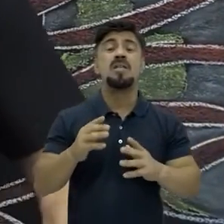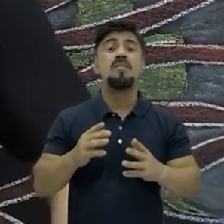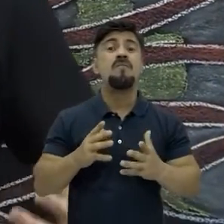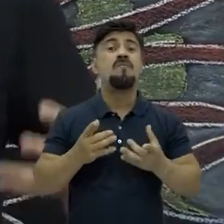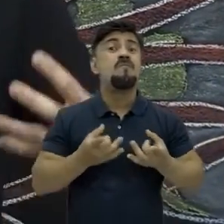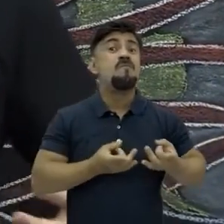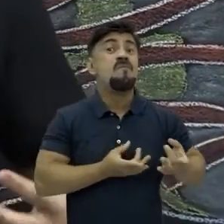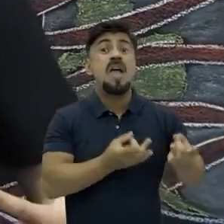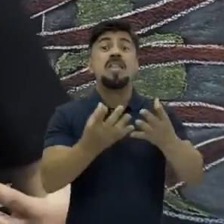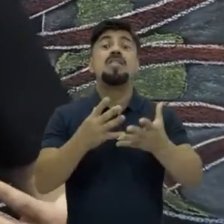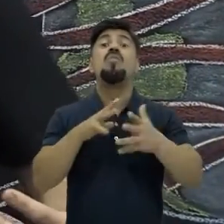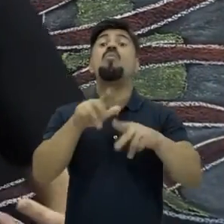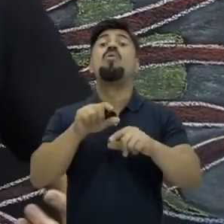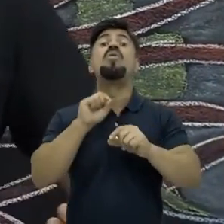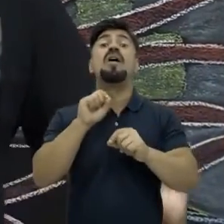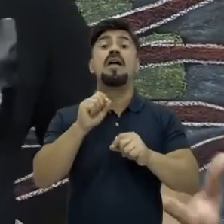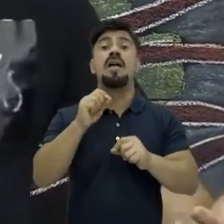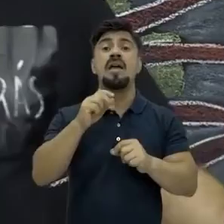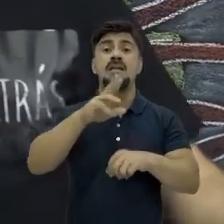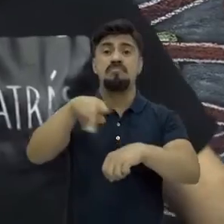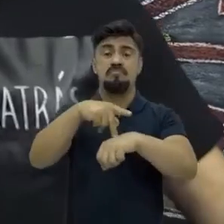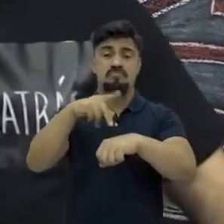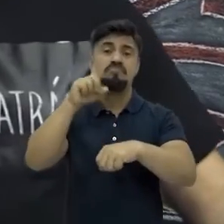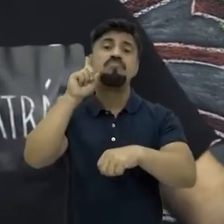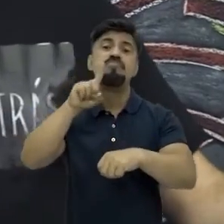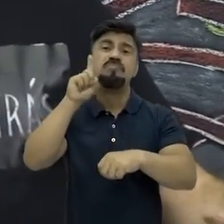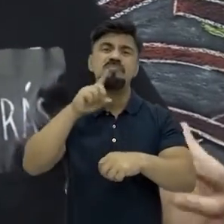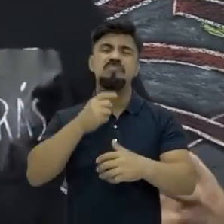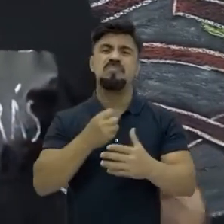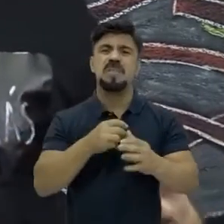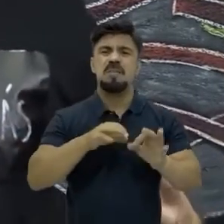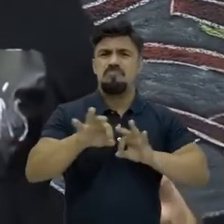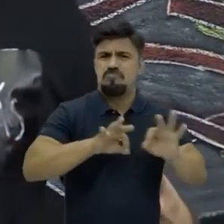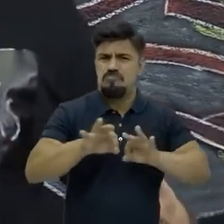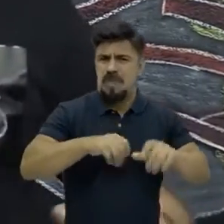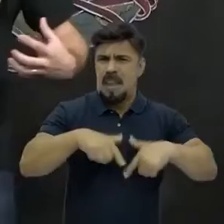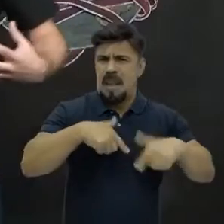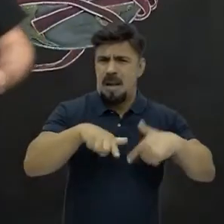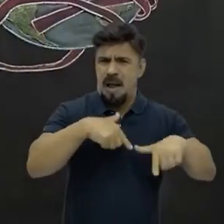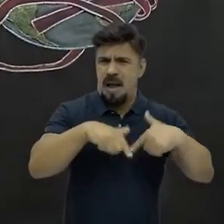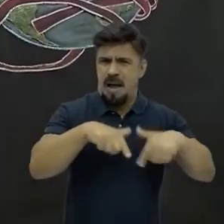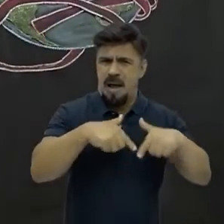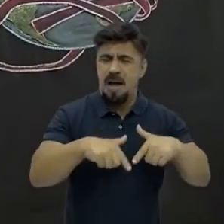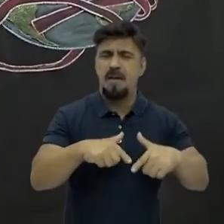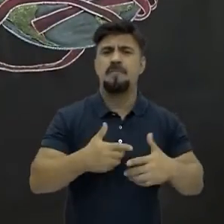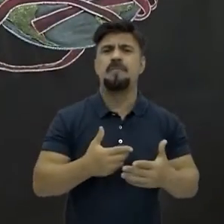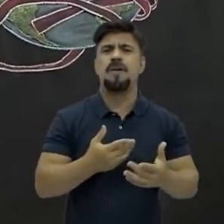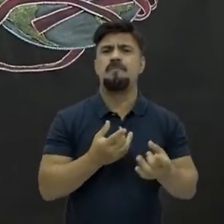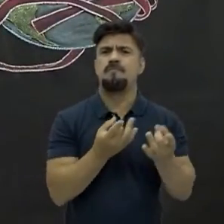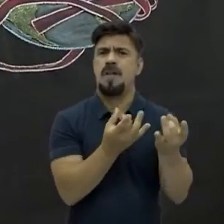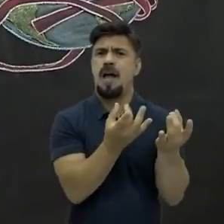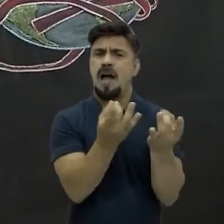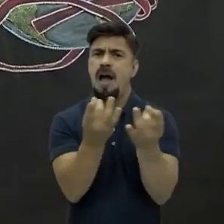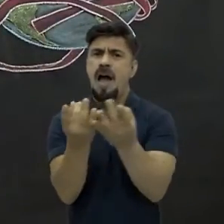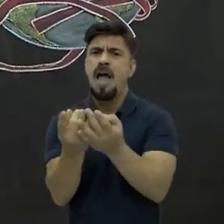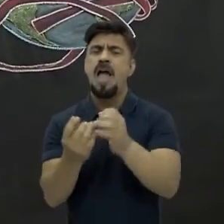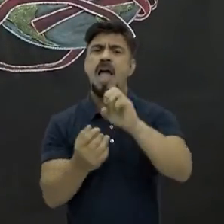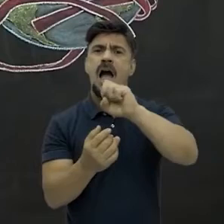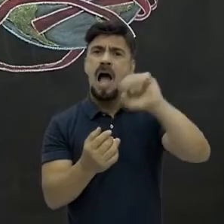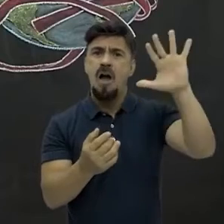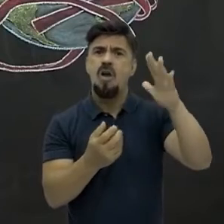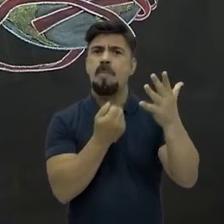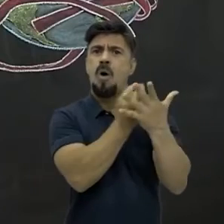na parte industrial eram os Estados Unidos. Então, se produzia nessa época. Do outro lado, a Europa comprava.